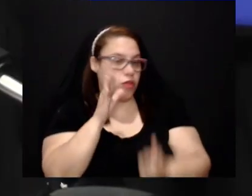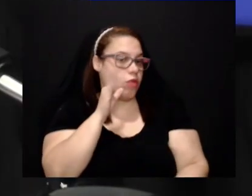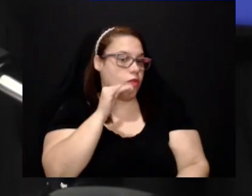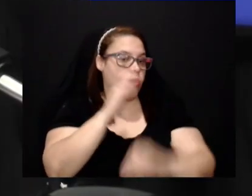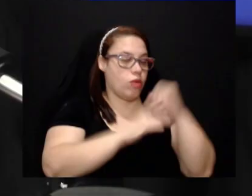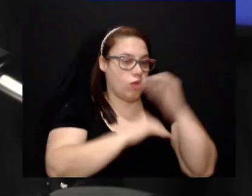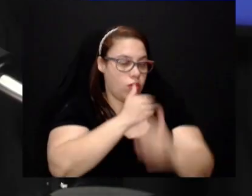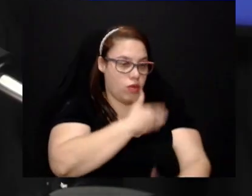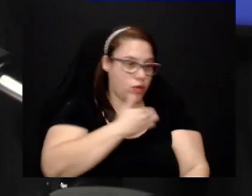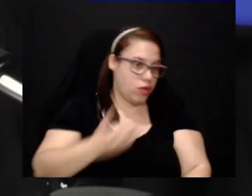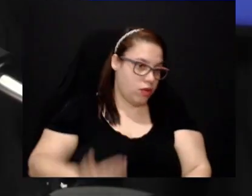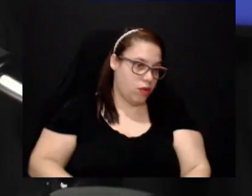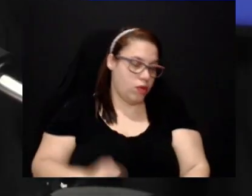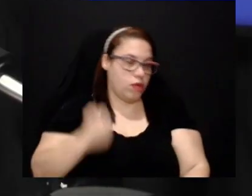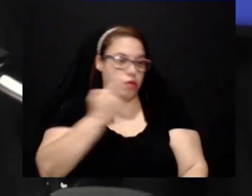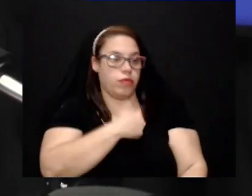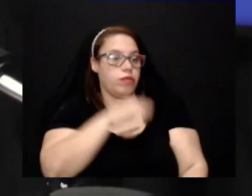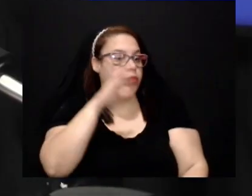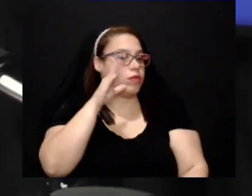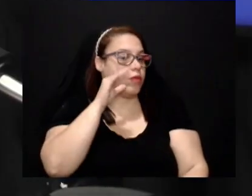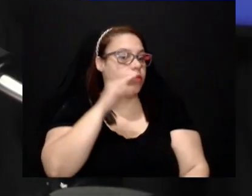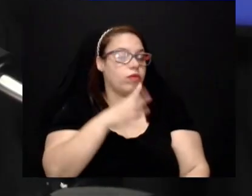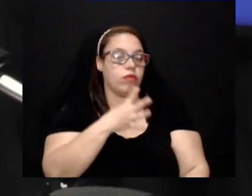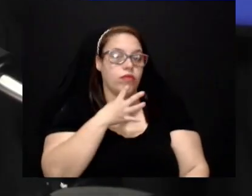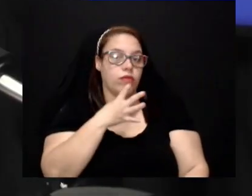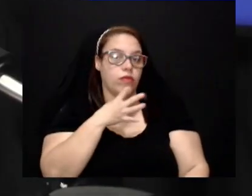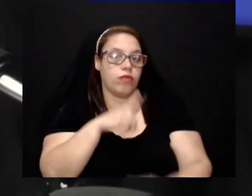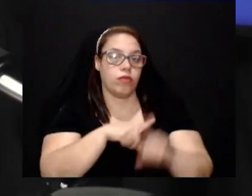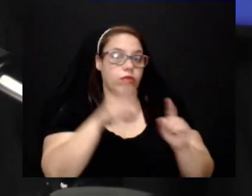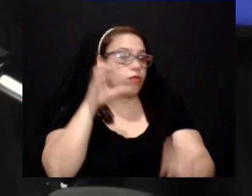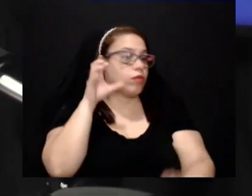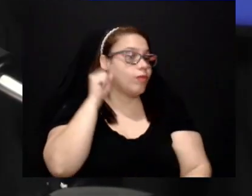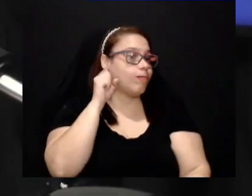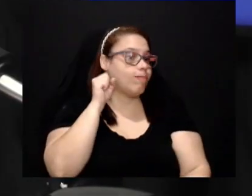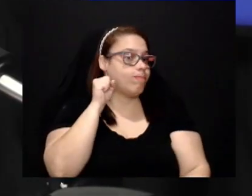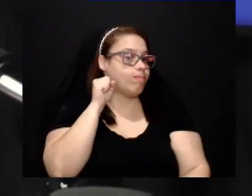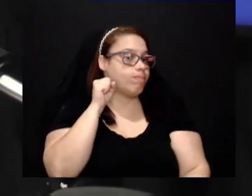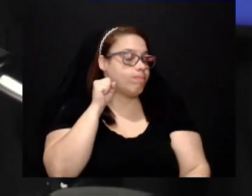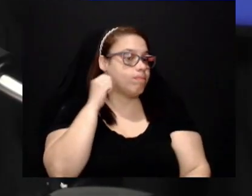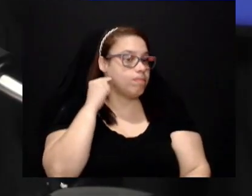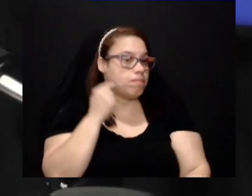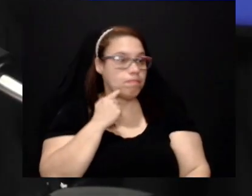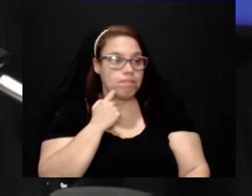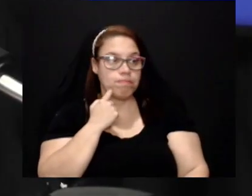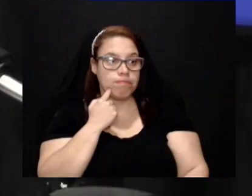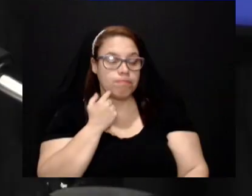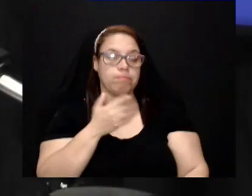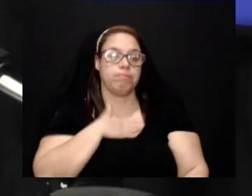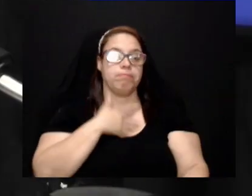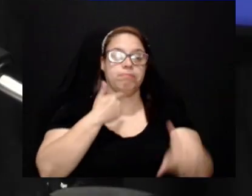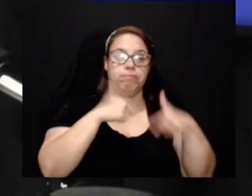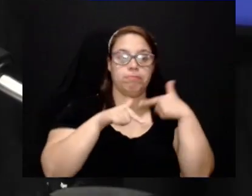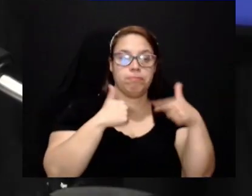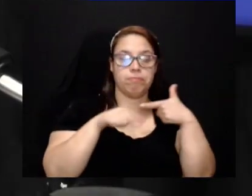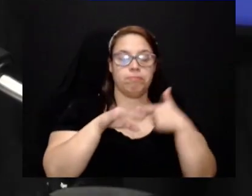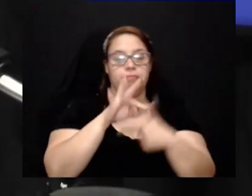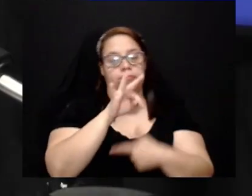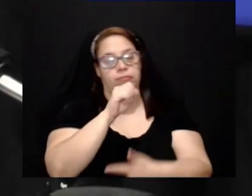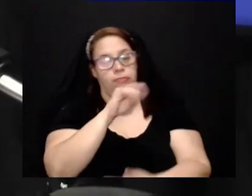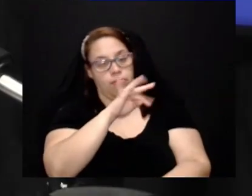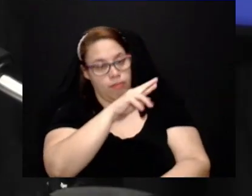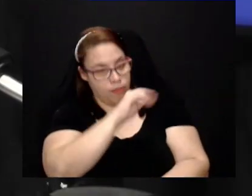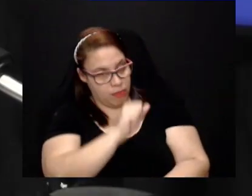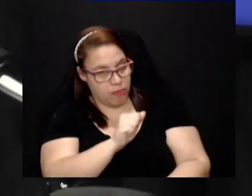para os nossos funcionários conhecem, mas para os nossos ouvintes, o meu trabalho, o trabalho da Thalita, o trabalho da Elisandra,